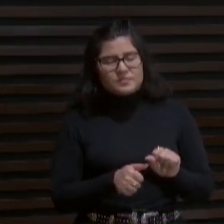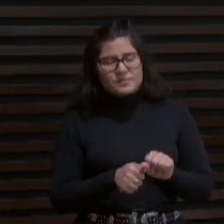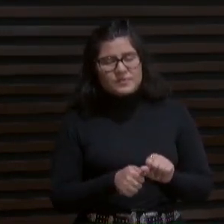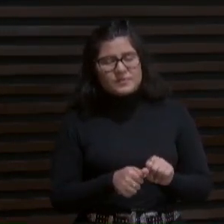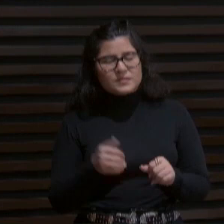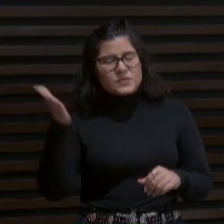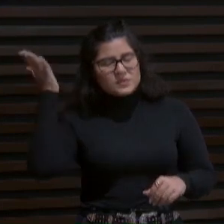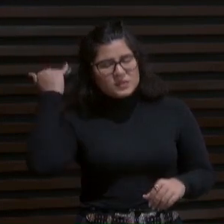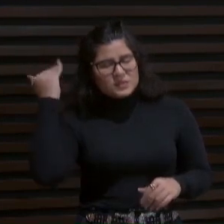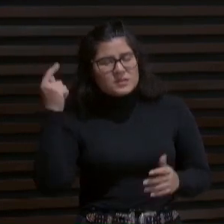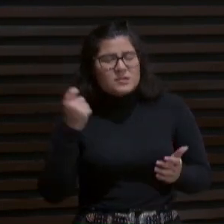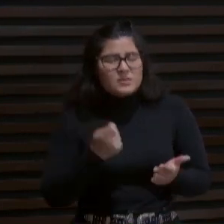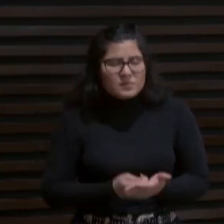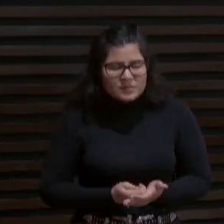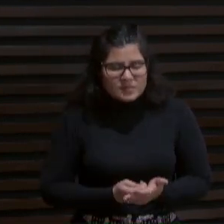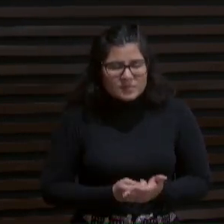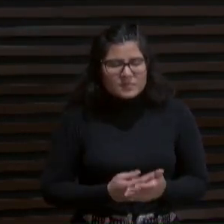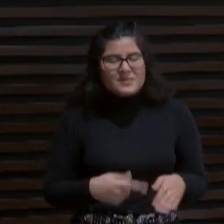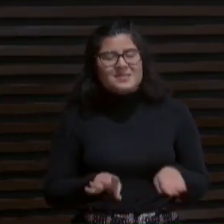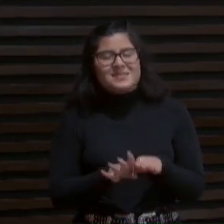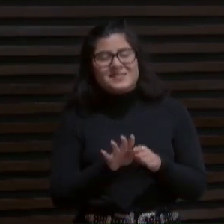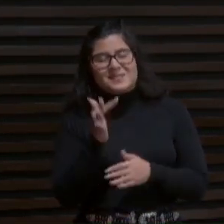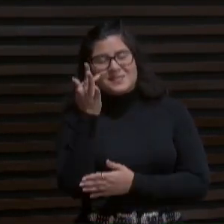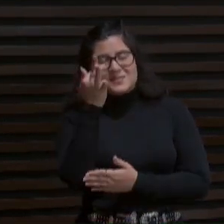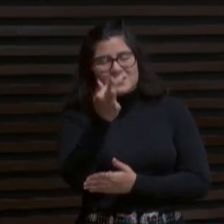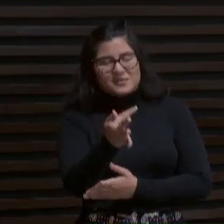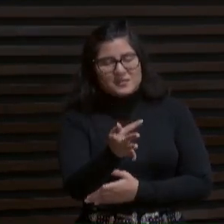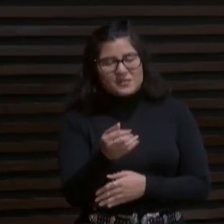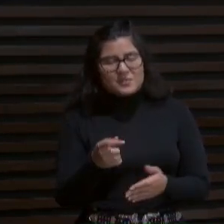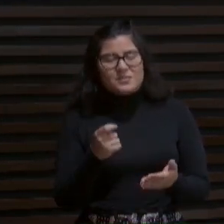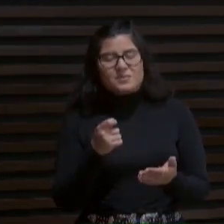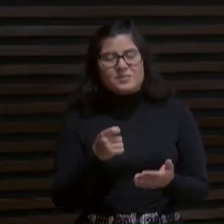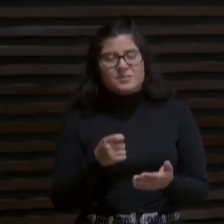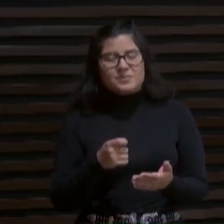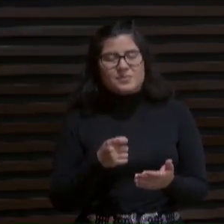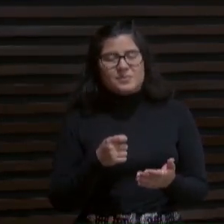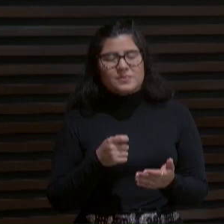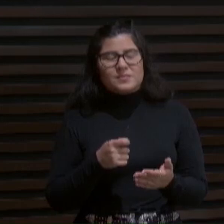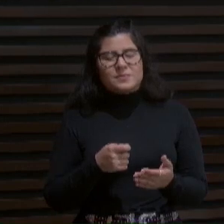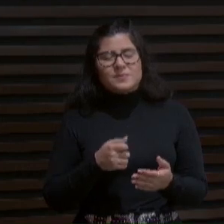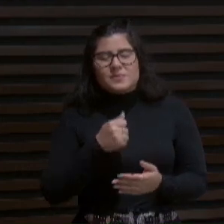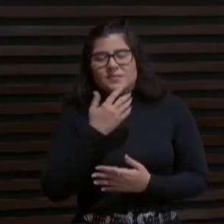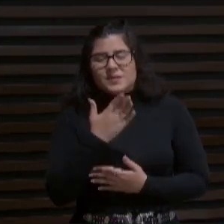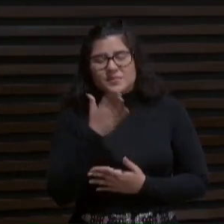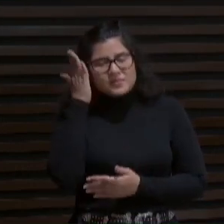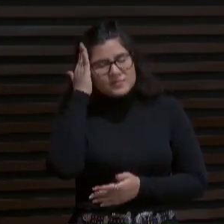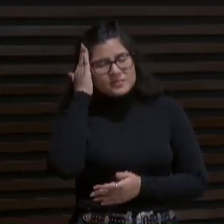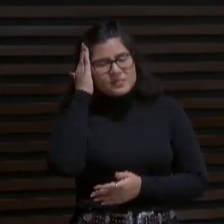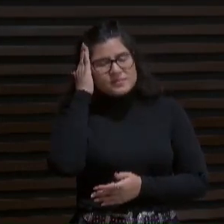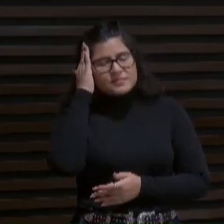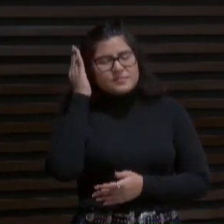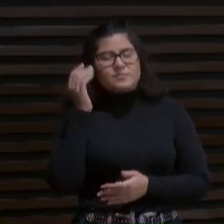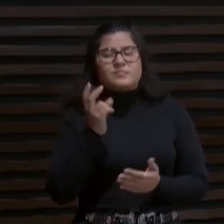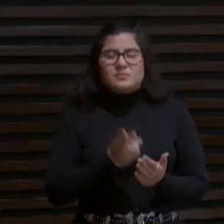passado foram cumpridas, mas que ainda há muitas outras que estão relacionadas ao nosso futuro. E como é bom podermos saber que